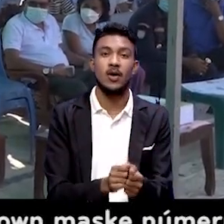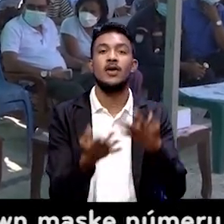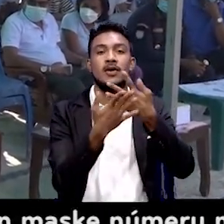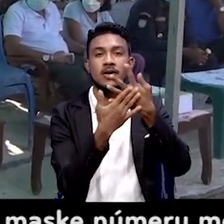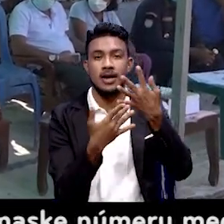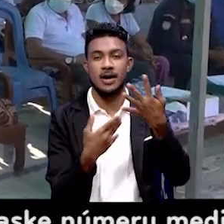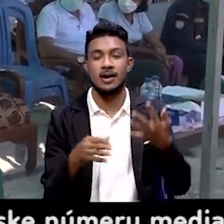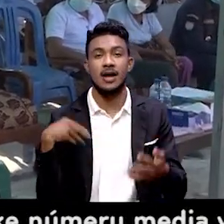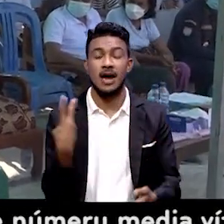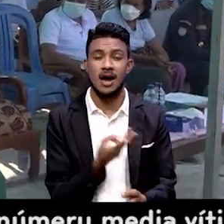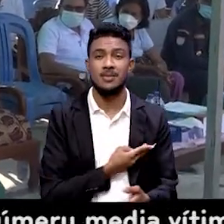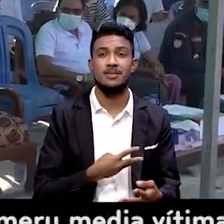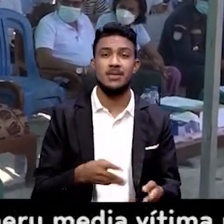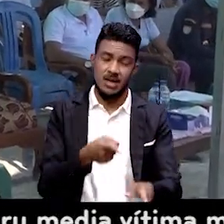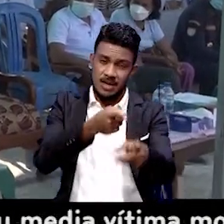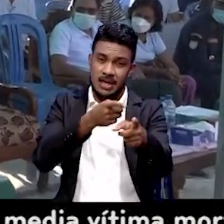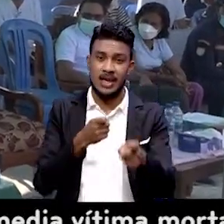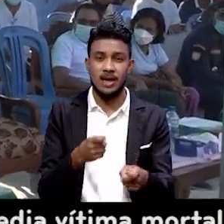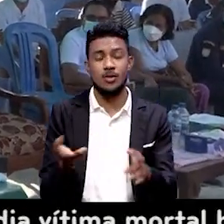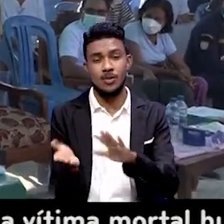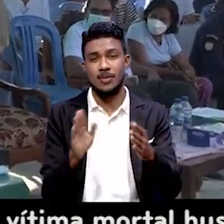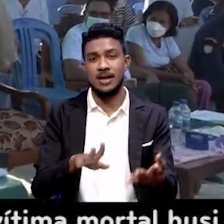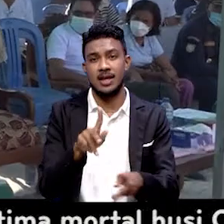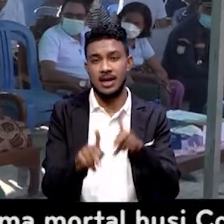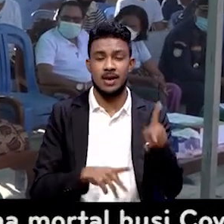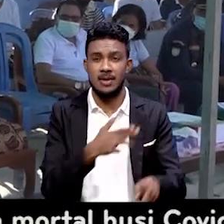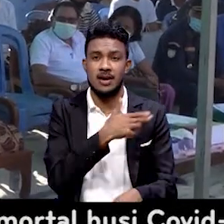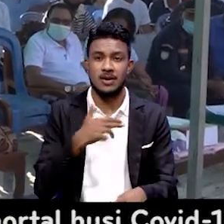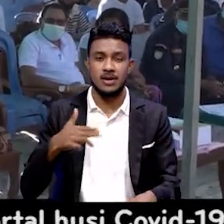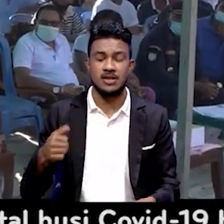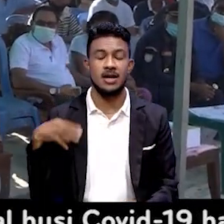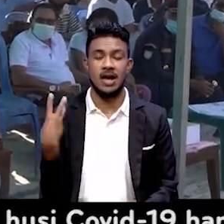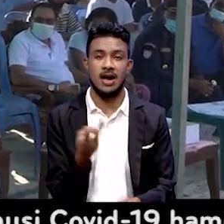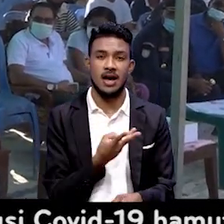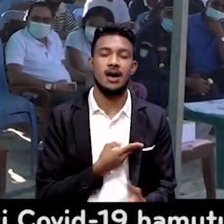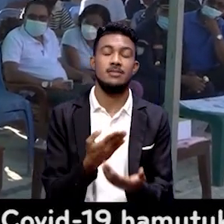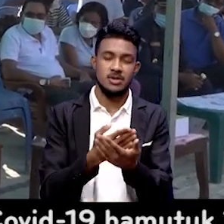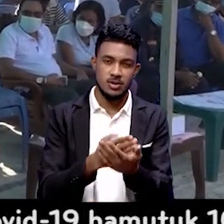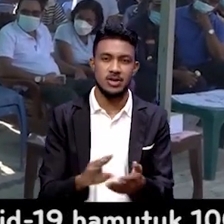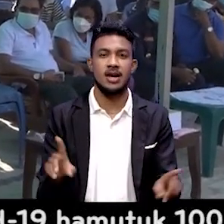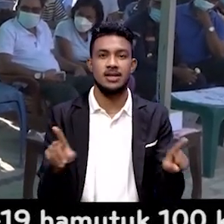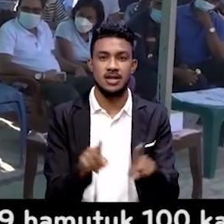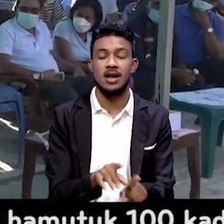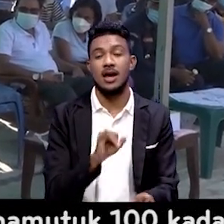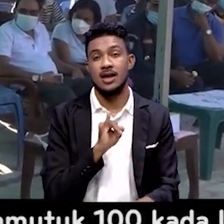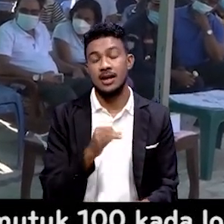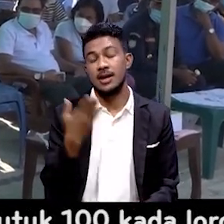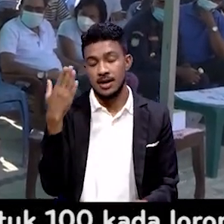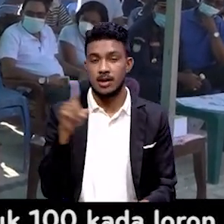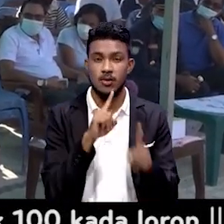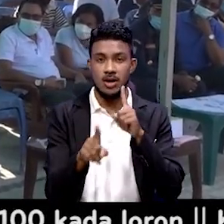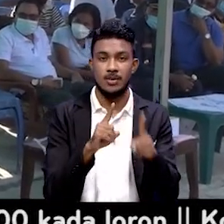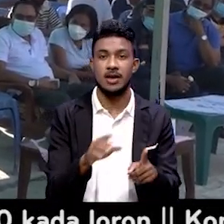A mi tiro mate, soldado indonésio, mas que a mi só se né. Nem a ver que vai levar a unha, nem a ver.